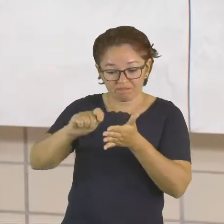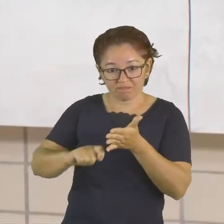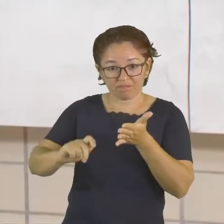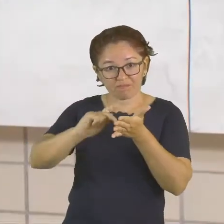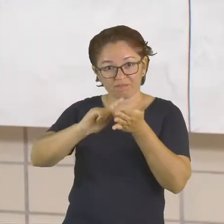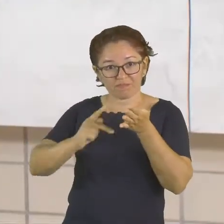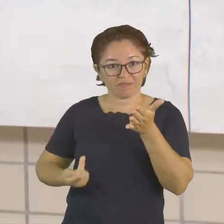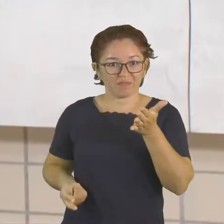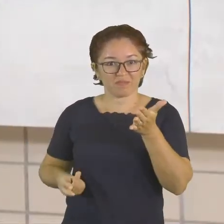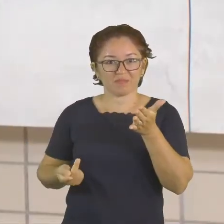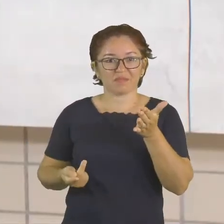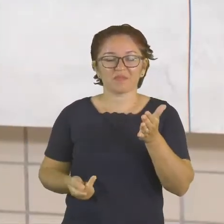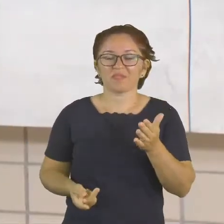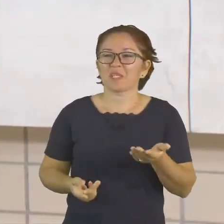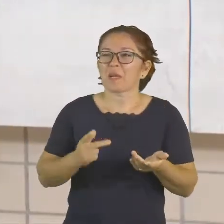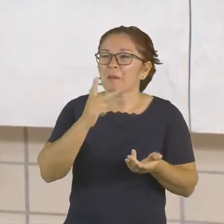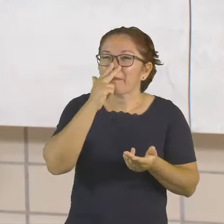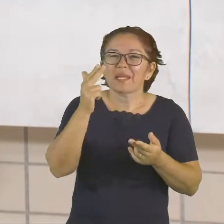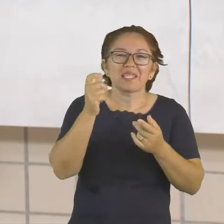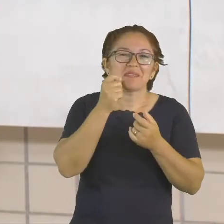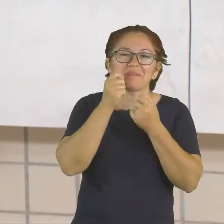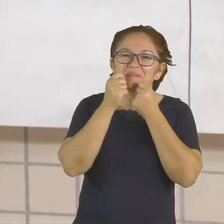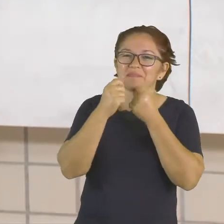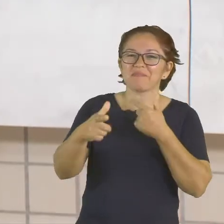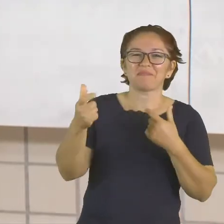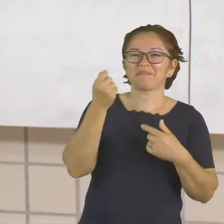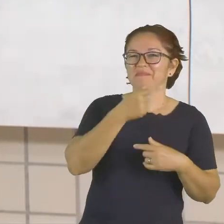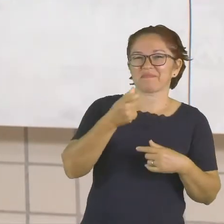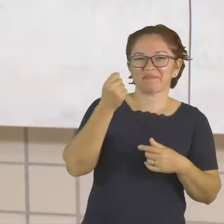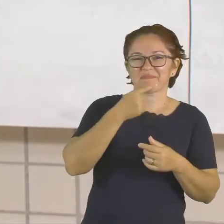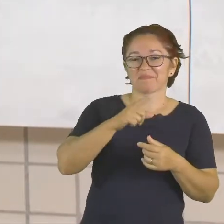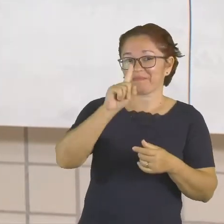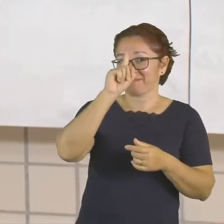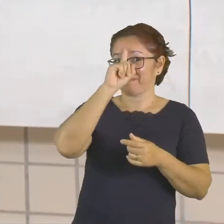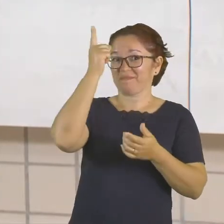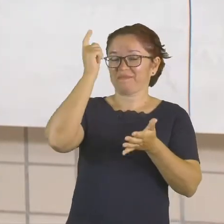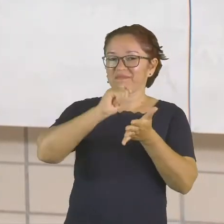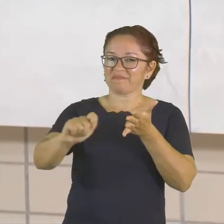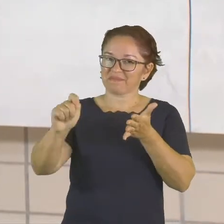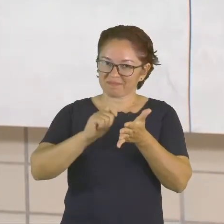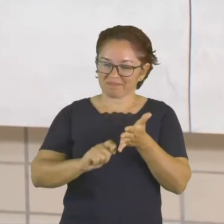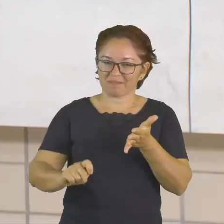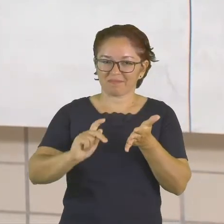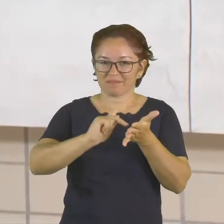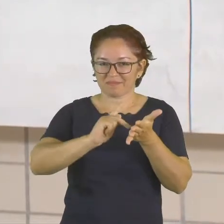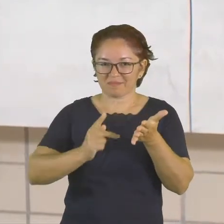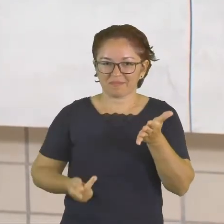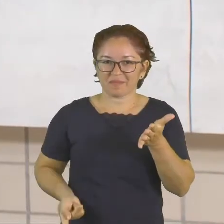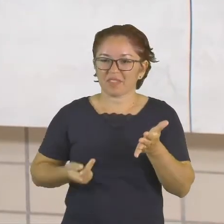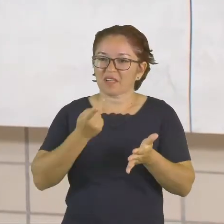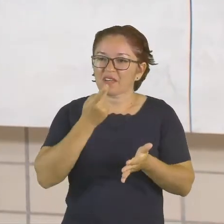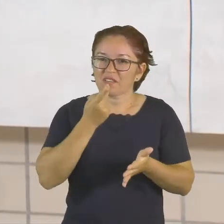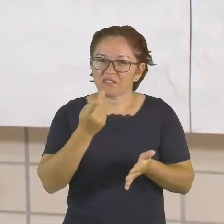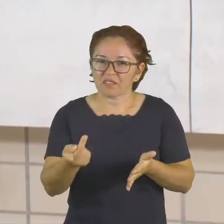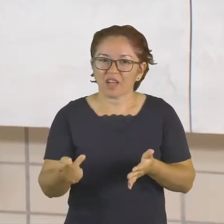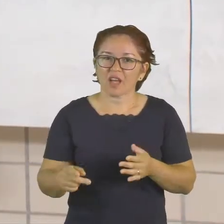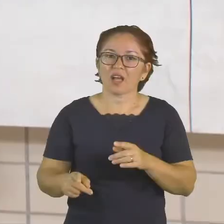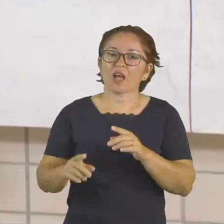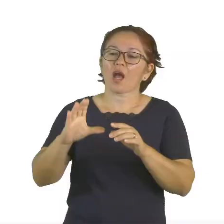muita ironia, tem a presença de muita ironia também nesse poema, quando ele fala